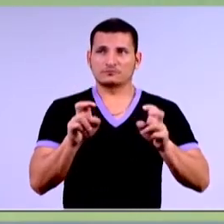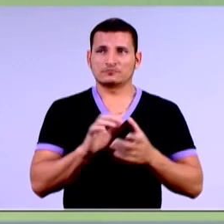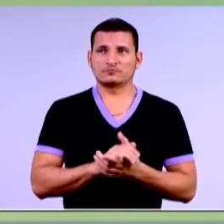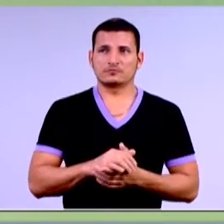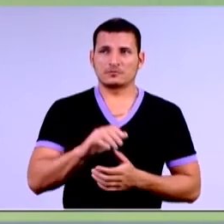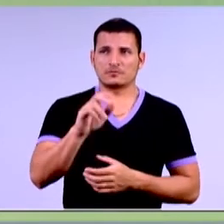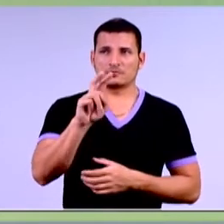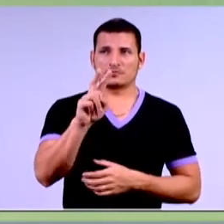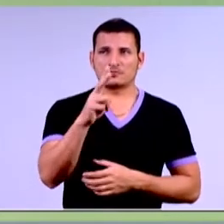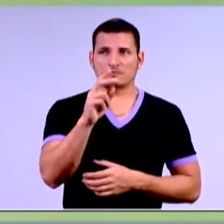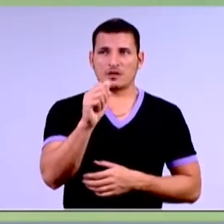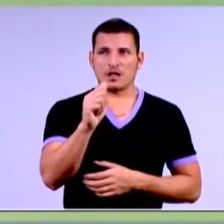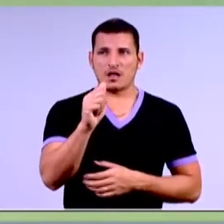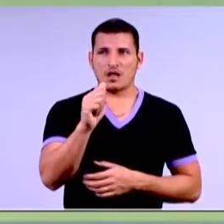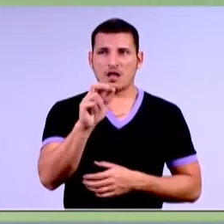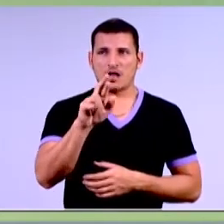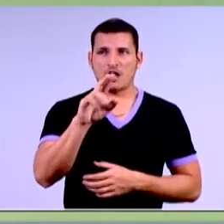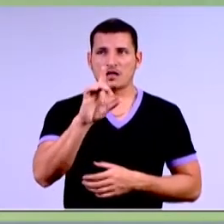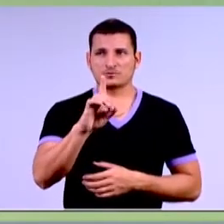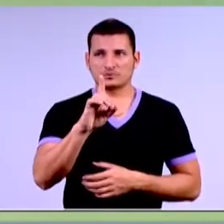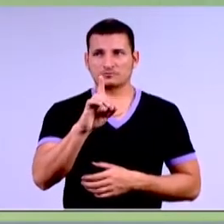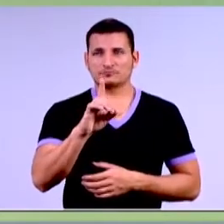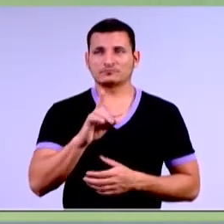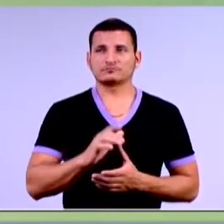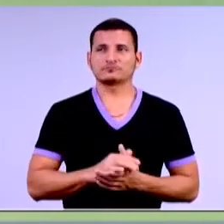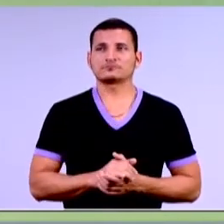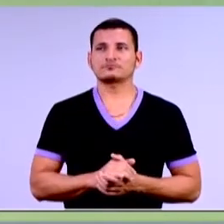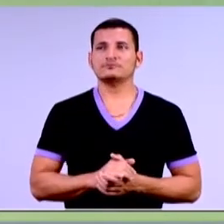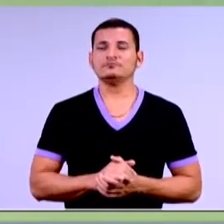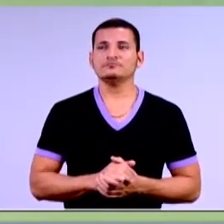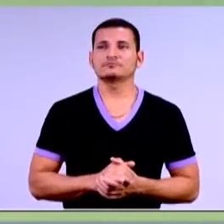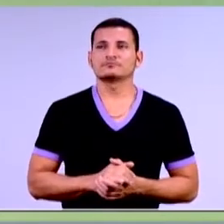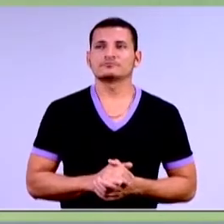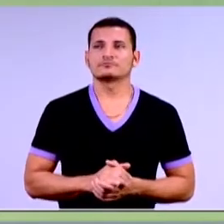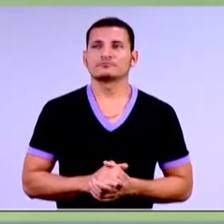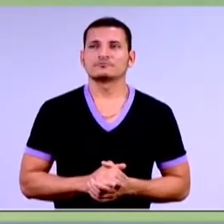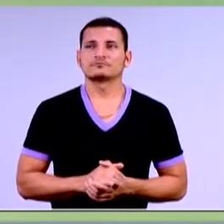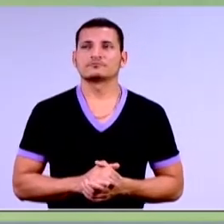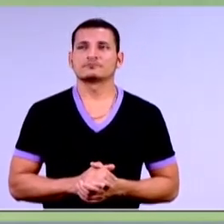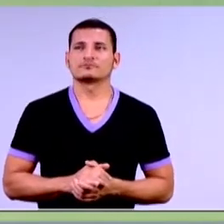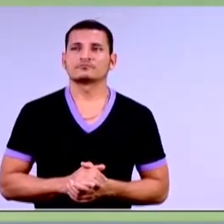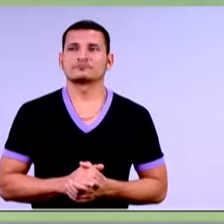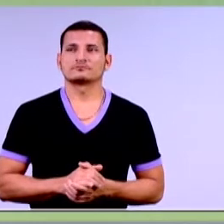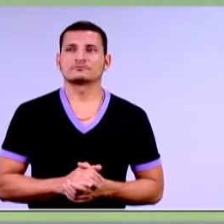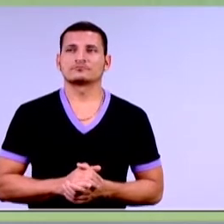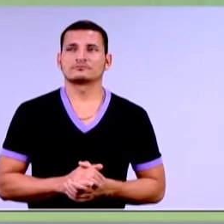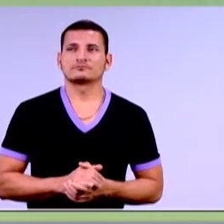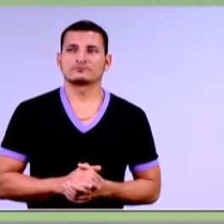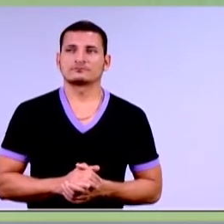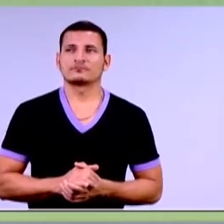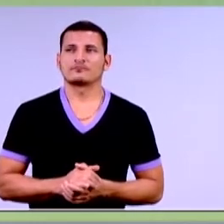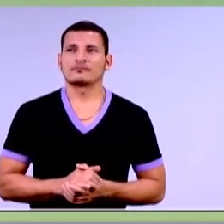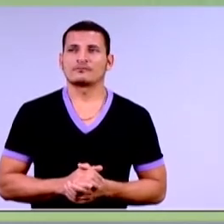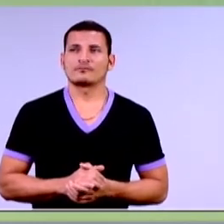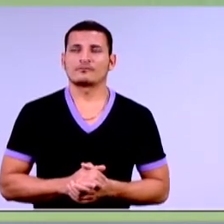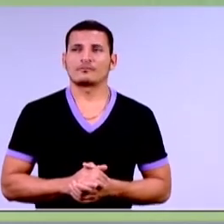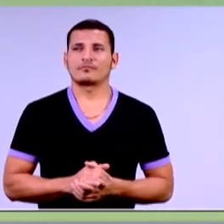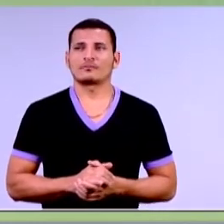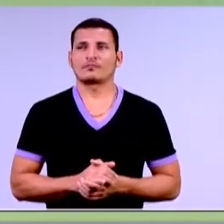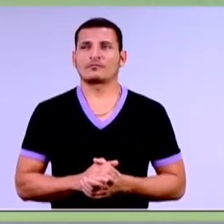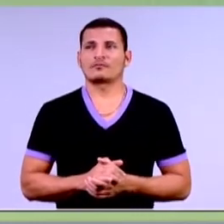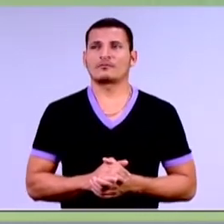hardware é com a 5 é pesadamente é bastante então ela vai estudar